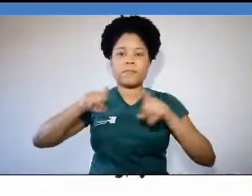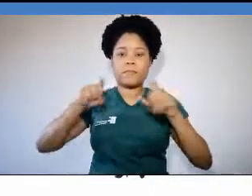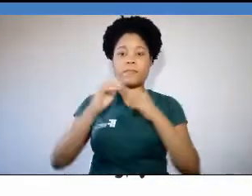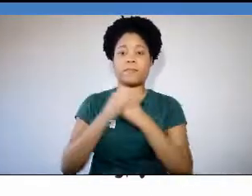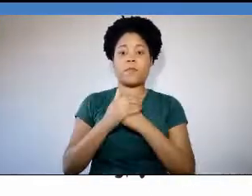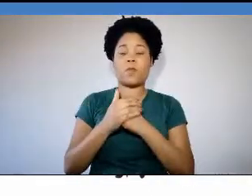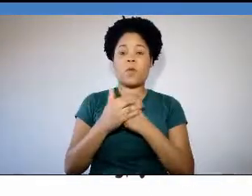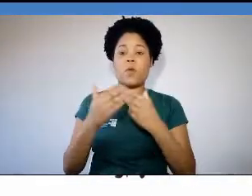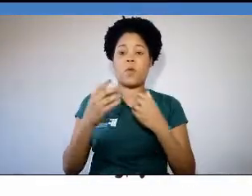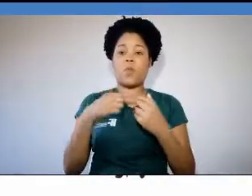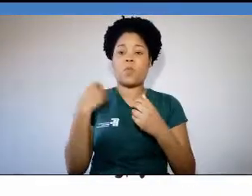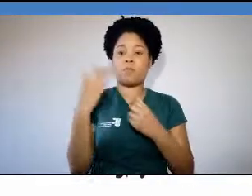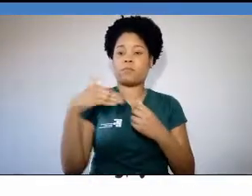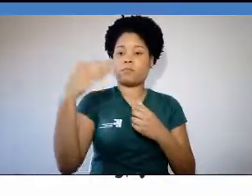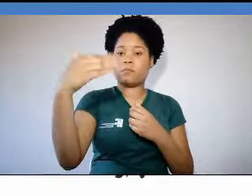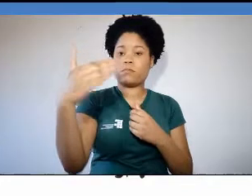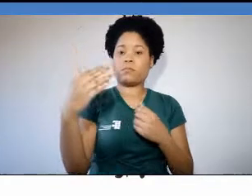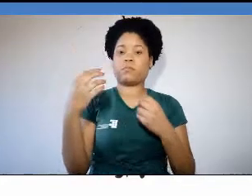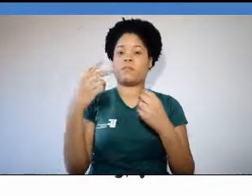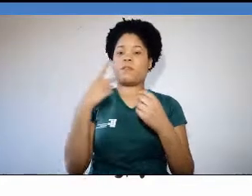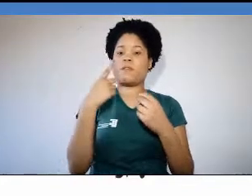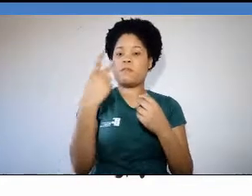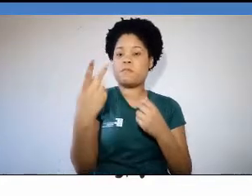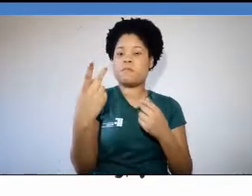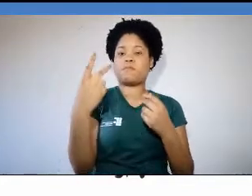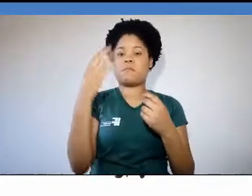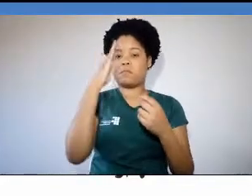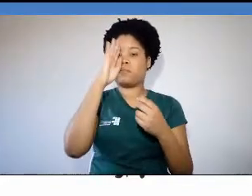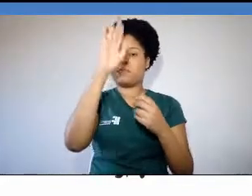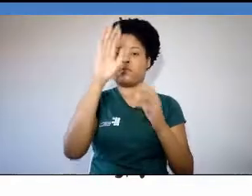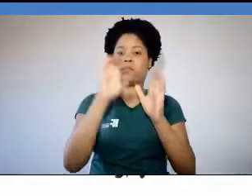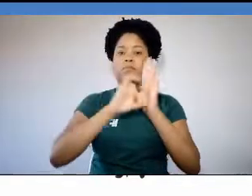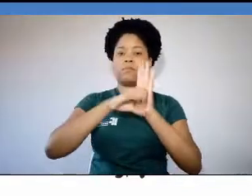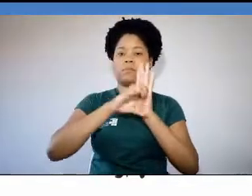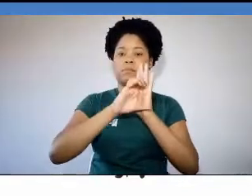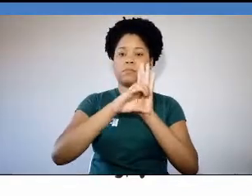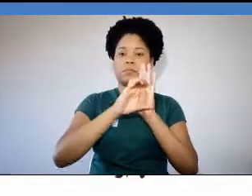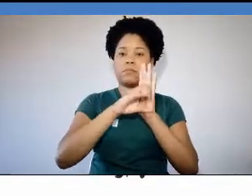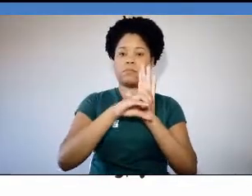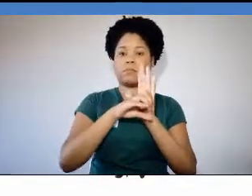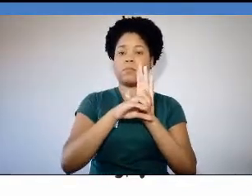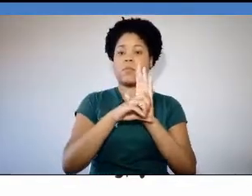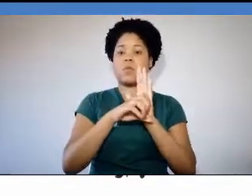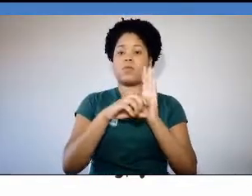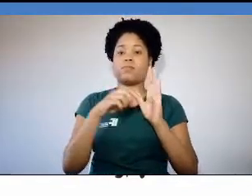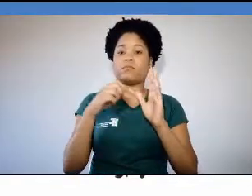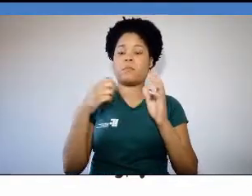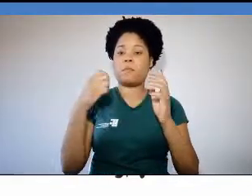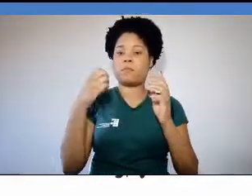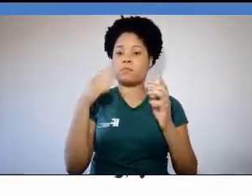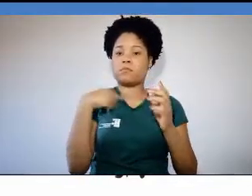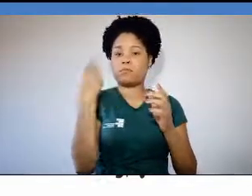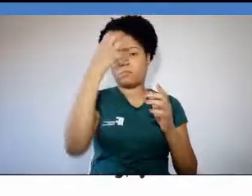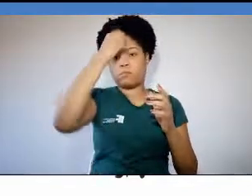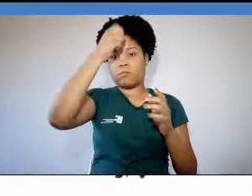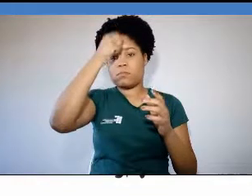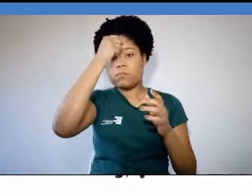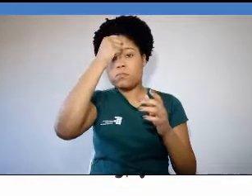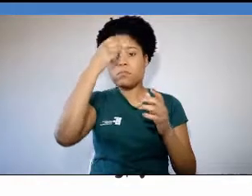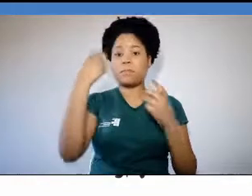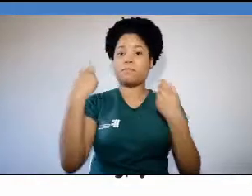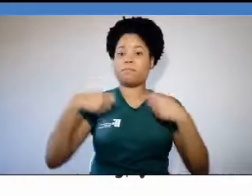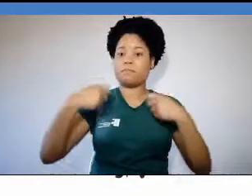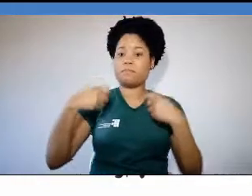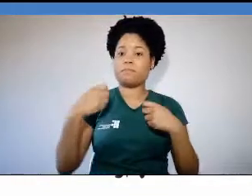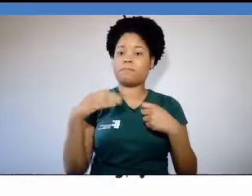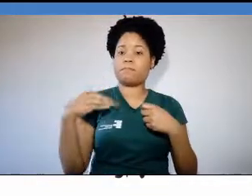computadores. Vamos continuar falando sobre os principais conceitos, que devem ser aprendidos para que a